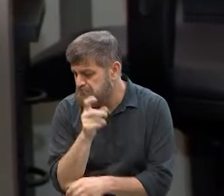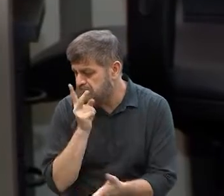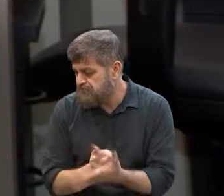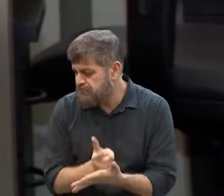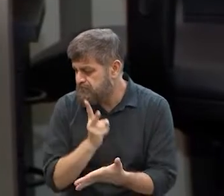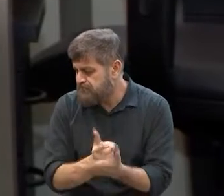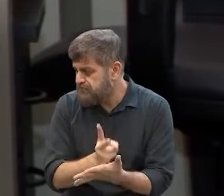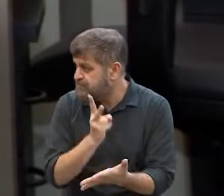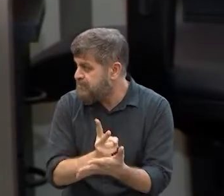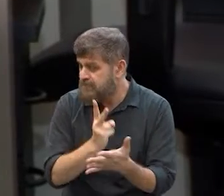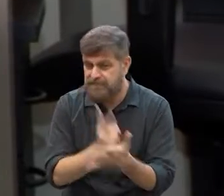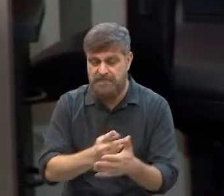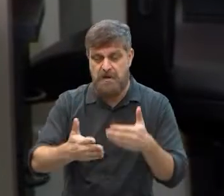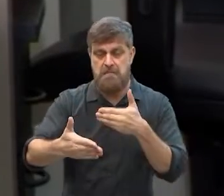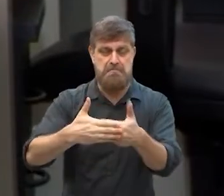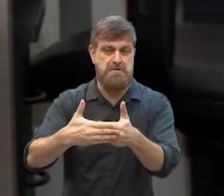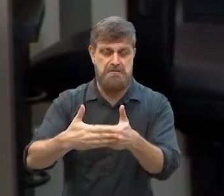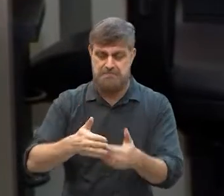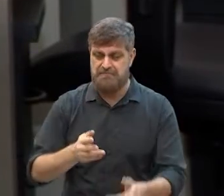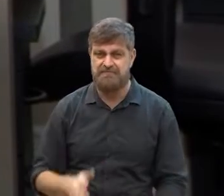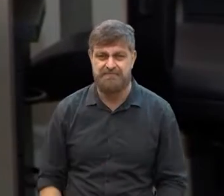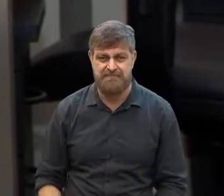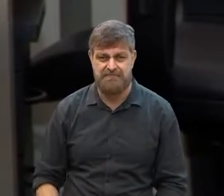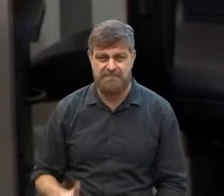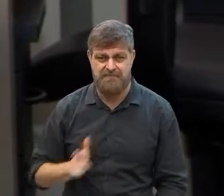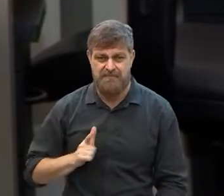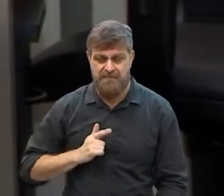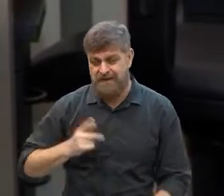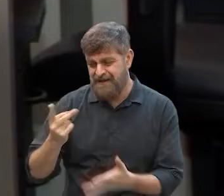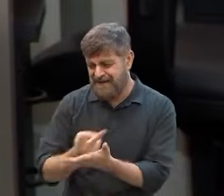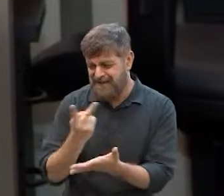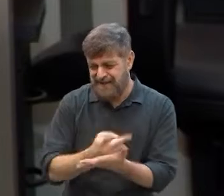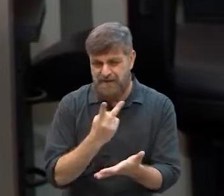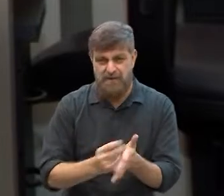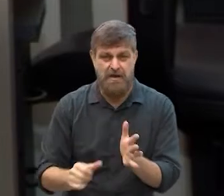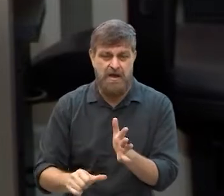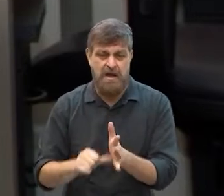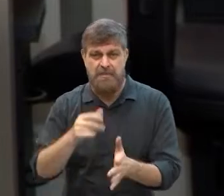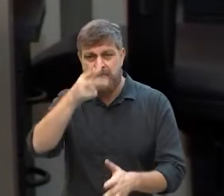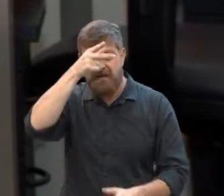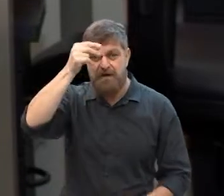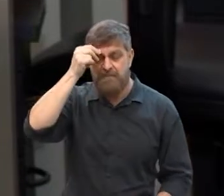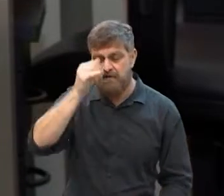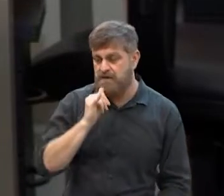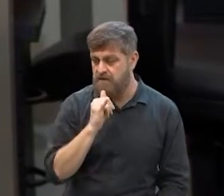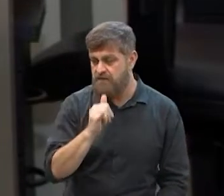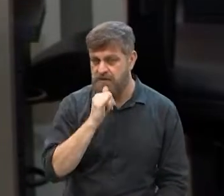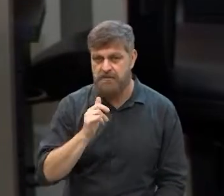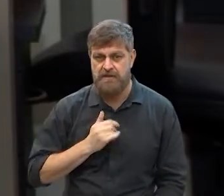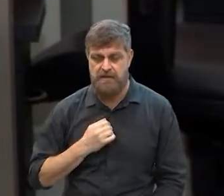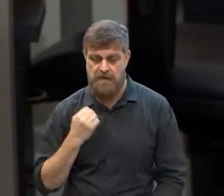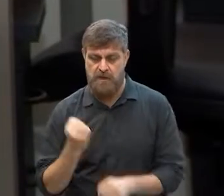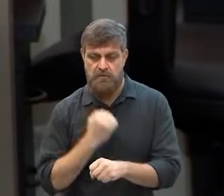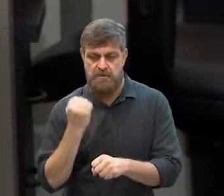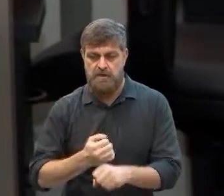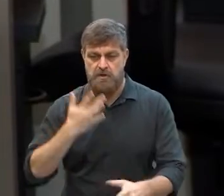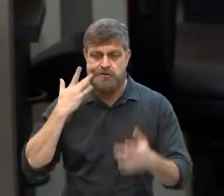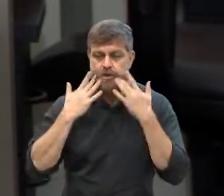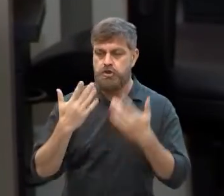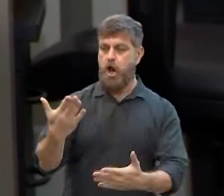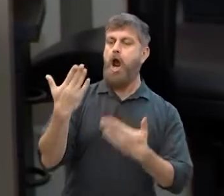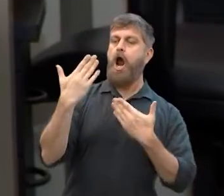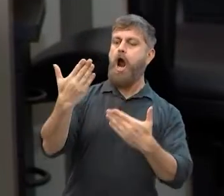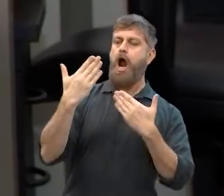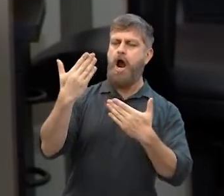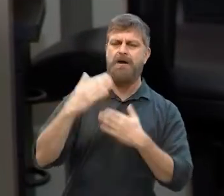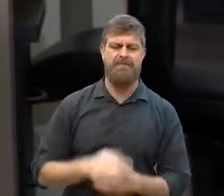dada àquele espaço, por vários erros. Primeiro, o prefeito anunciou que iria construir um teatro de ópera, né, que